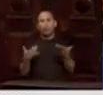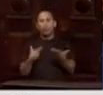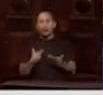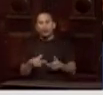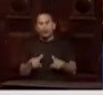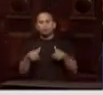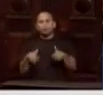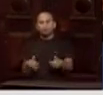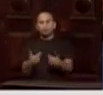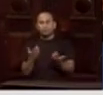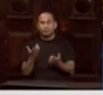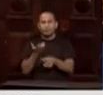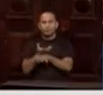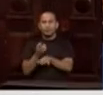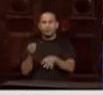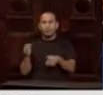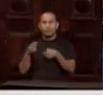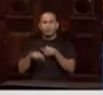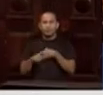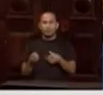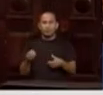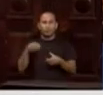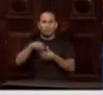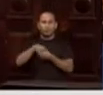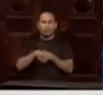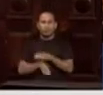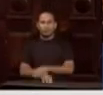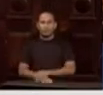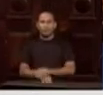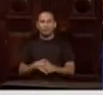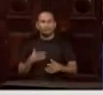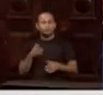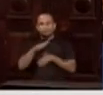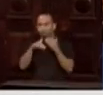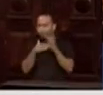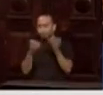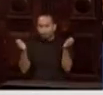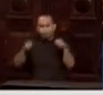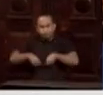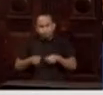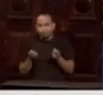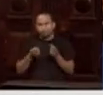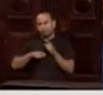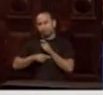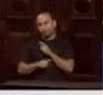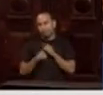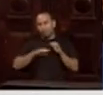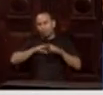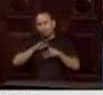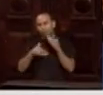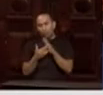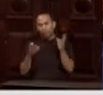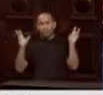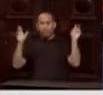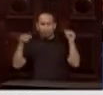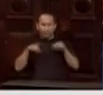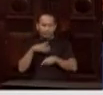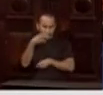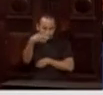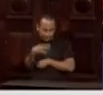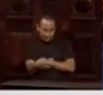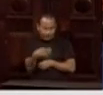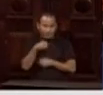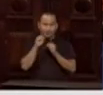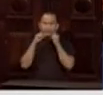da matéria a ser votada, que nem tudo dá para se aprofundar em todos os temas, mas tenho certeza que a